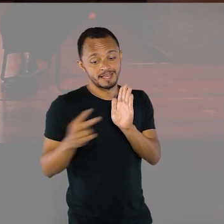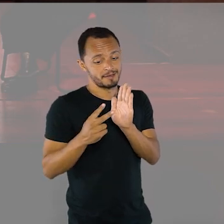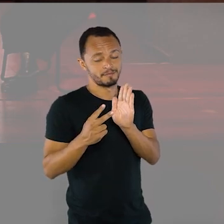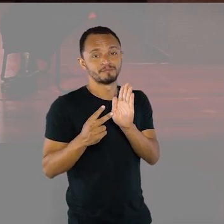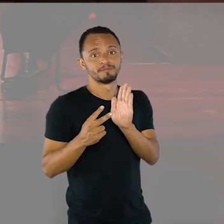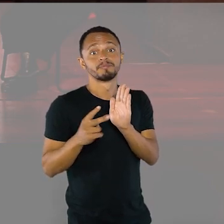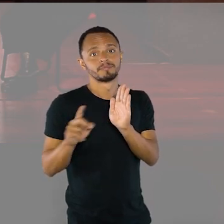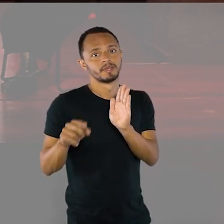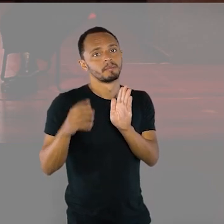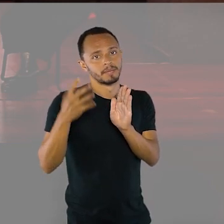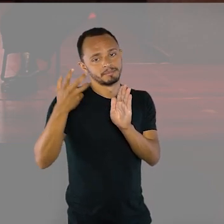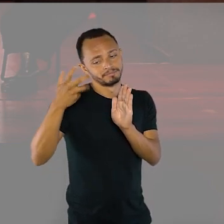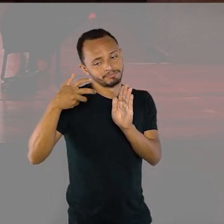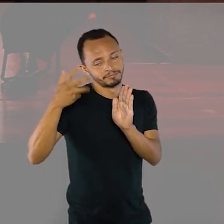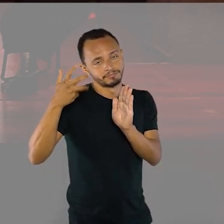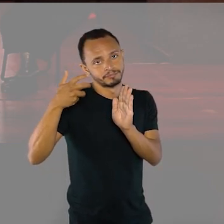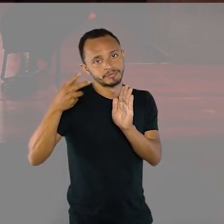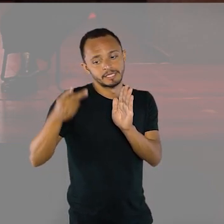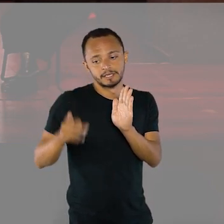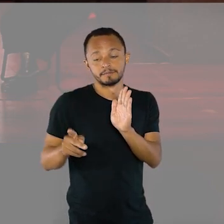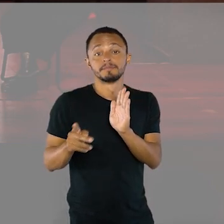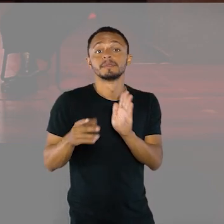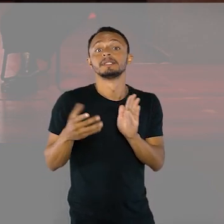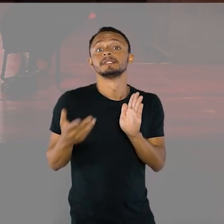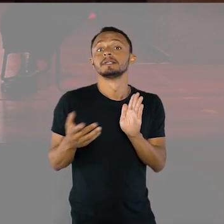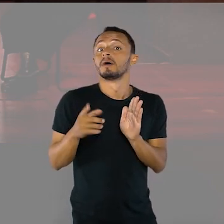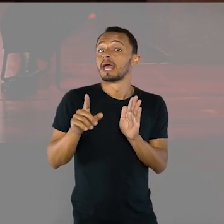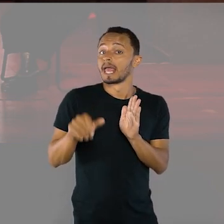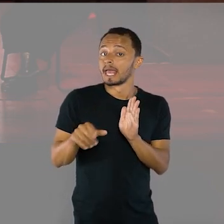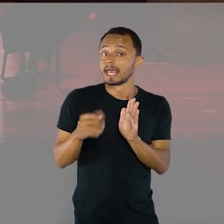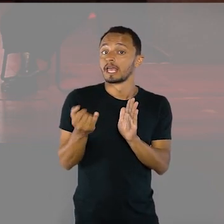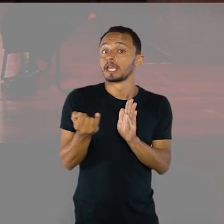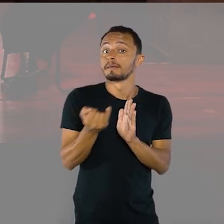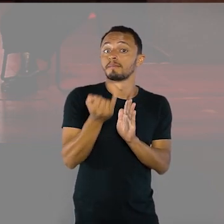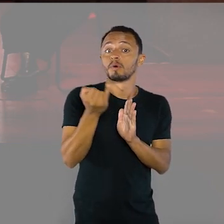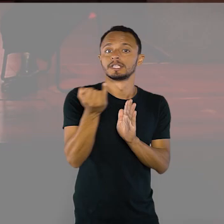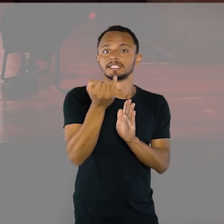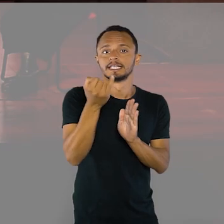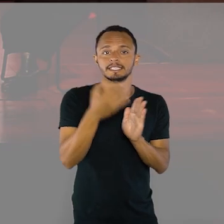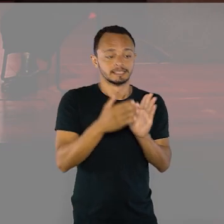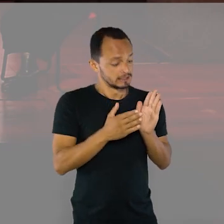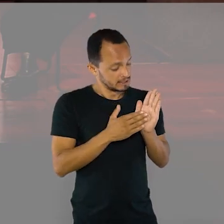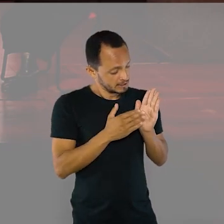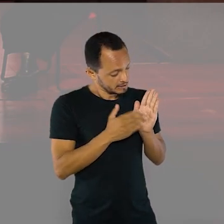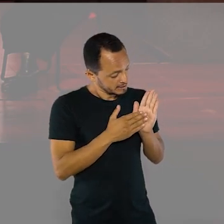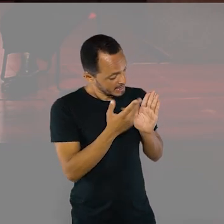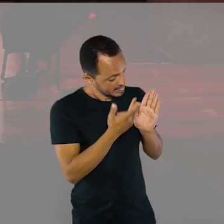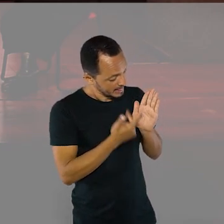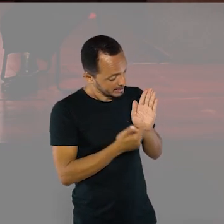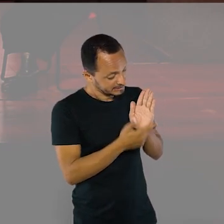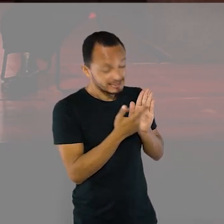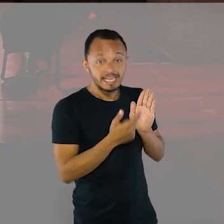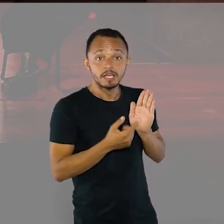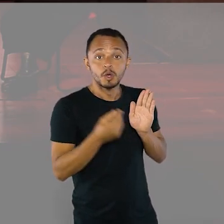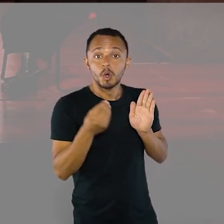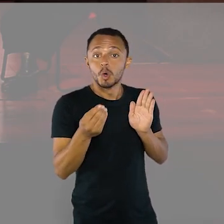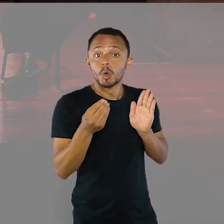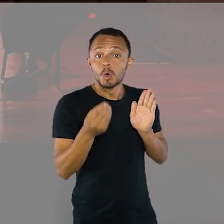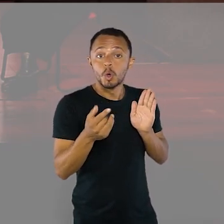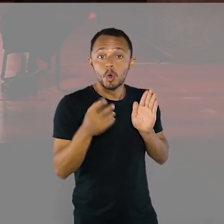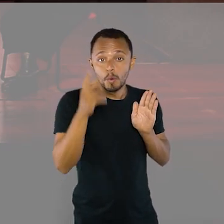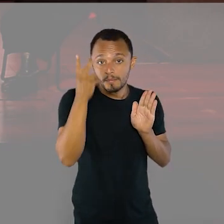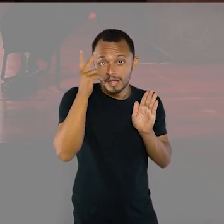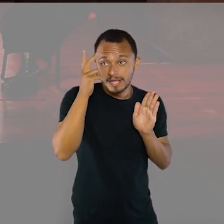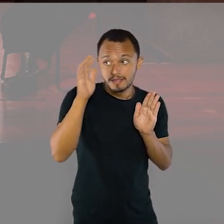questão coloca bem, é o quanto é preciso usar as imagens de livros infantis ou de livros paradidáticos